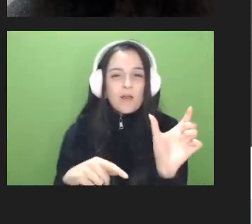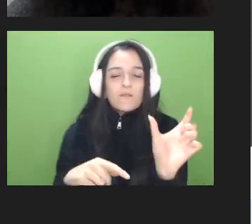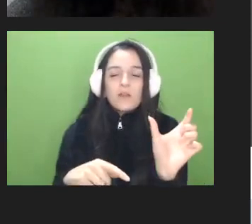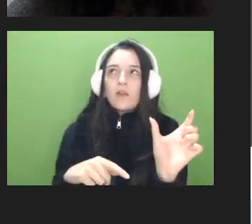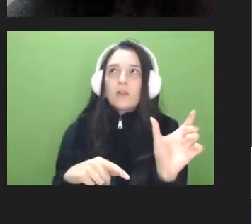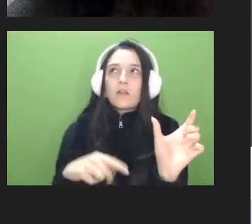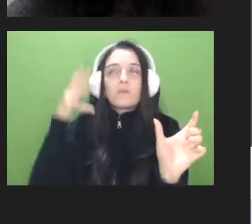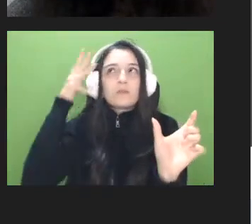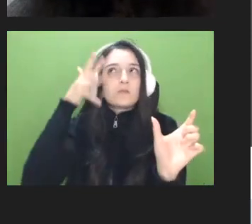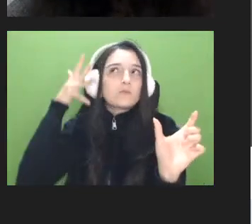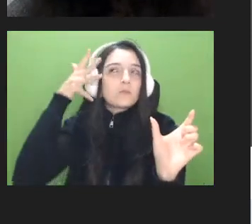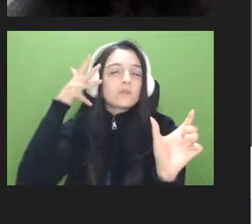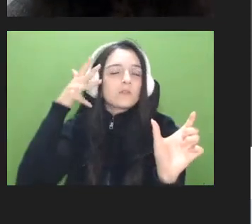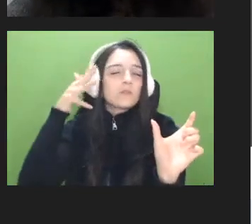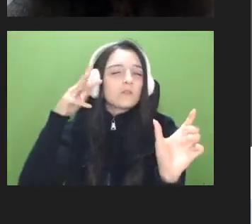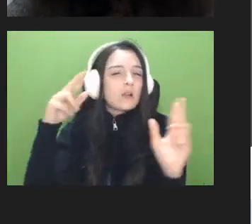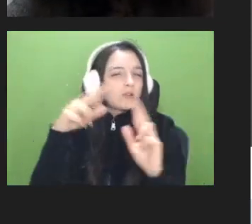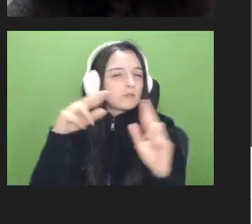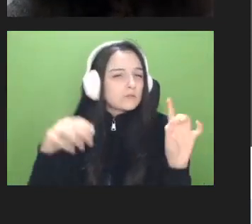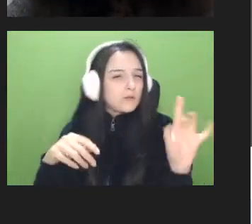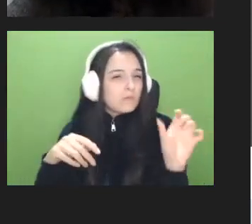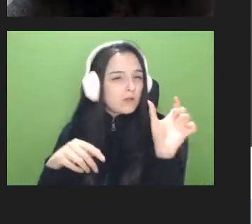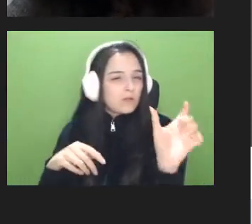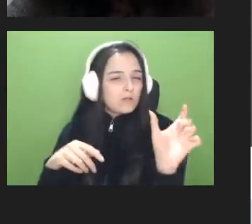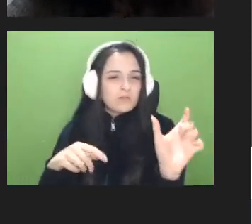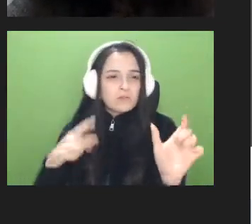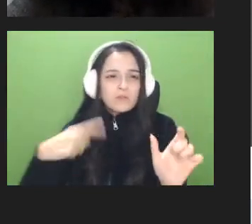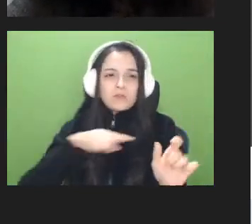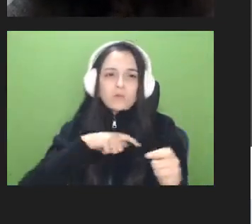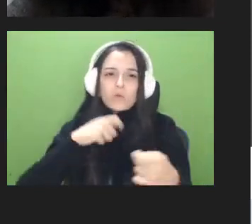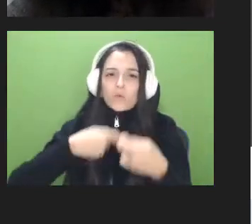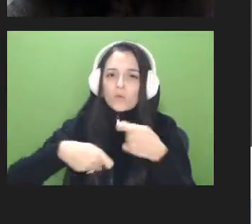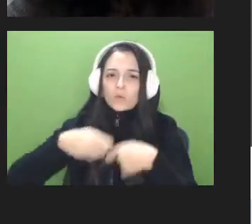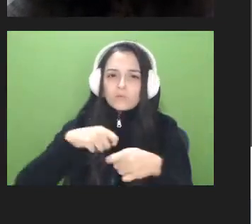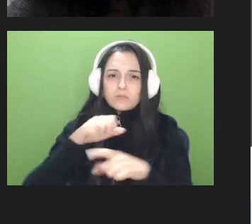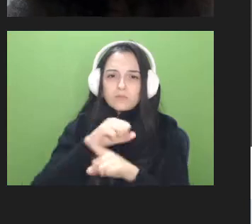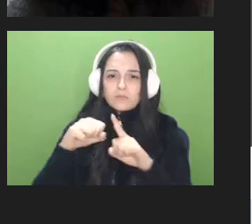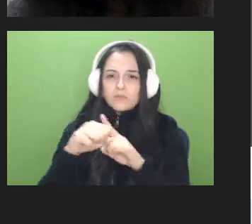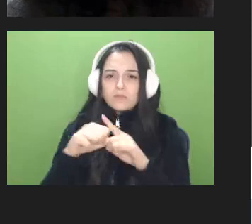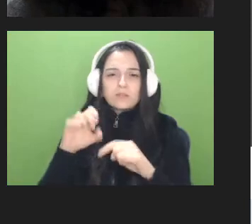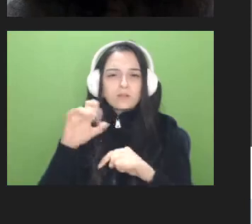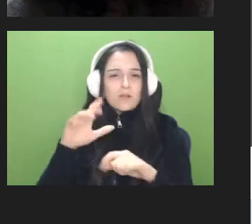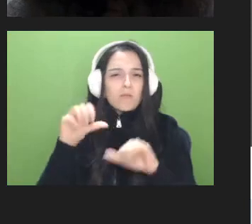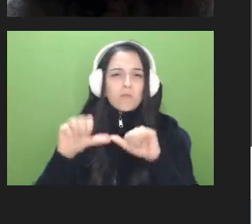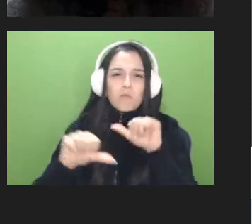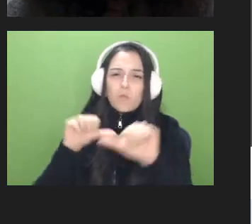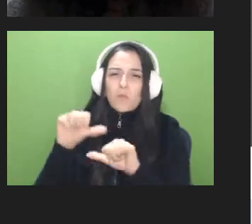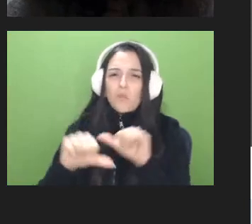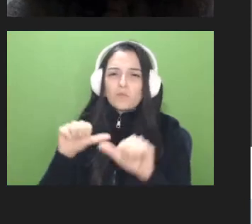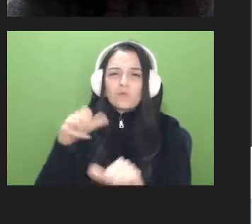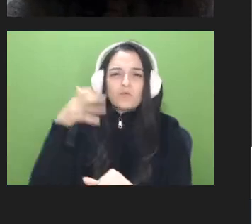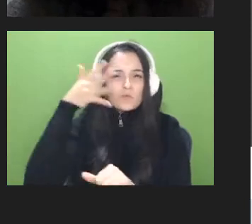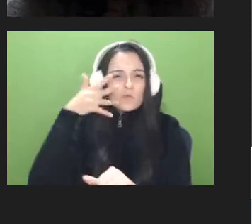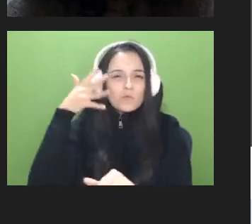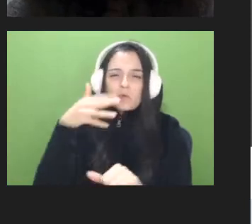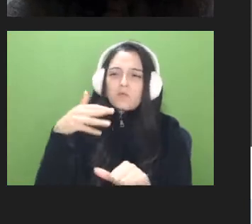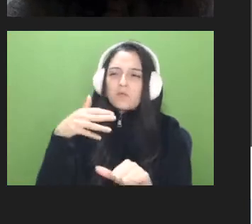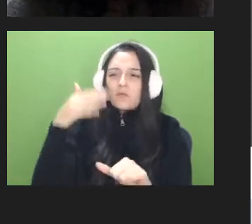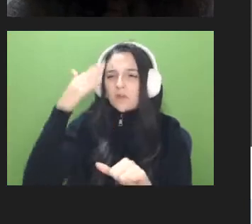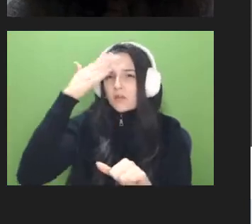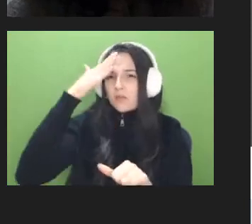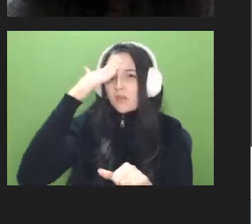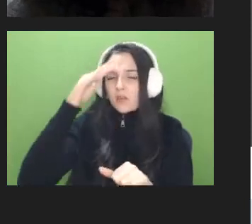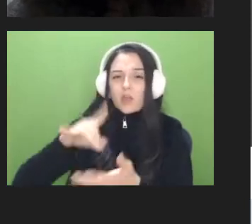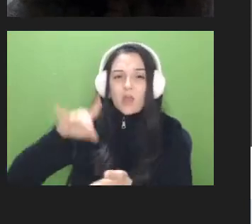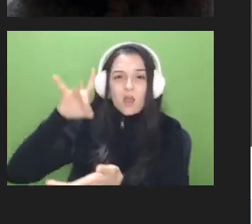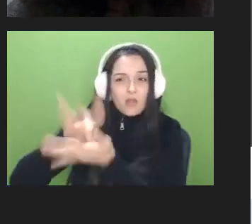também é pensar na forma como a gente se organiza socialmente. Então, se eu não modifico aquele discurso que me faz compreender a realidade de uma maneira,